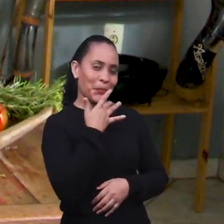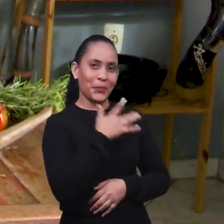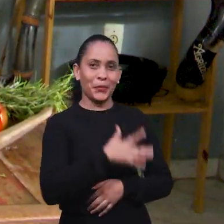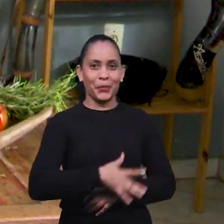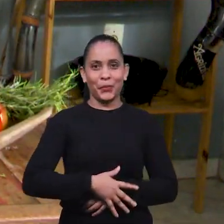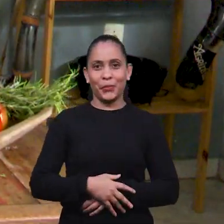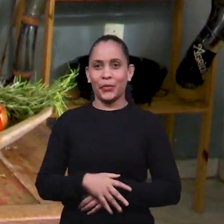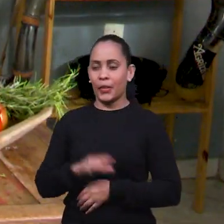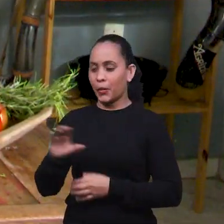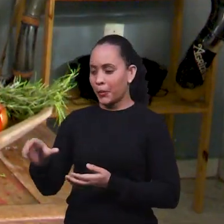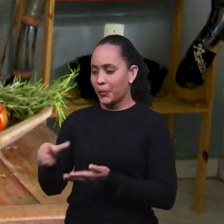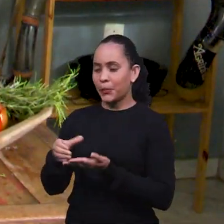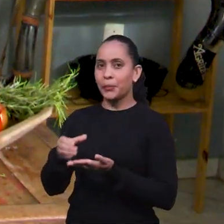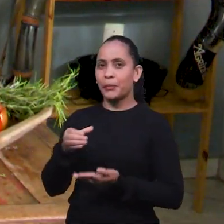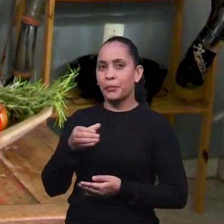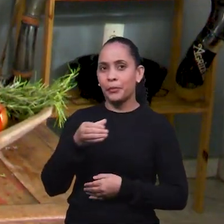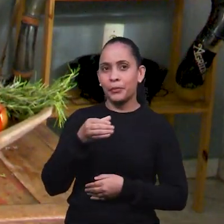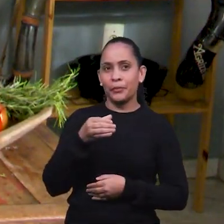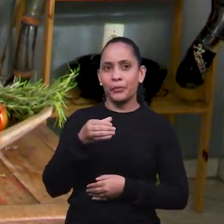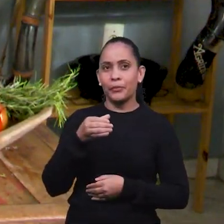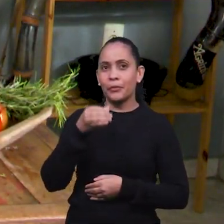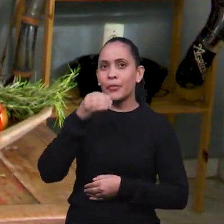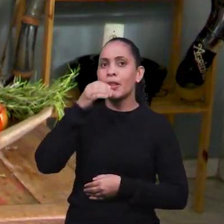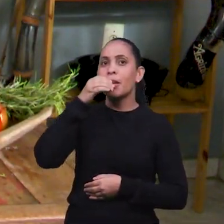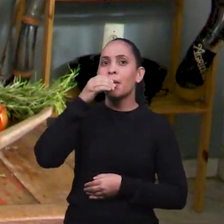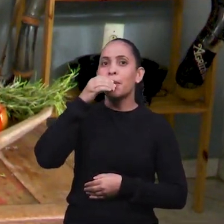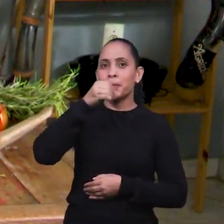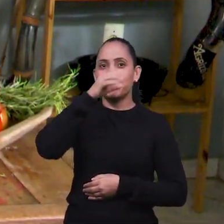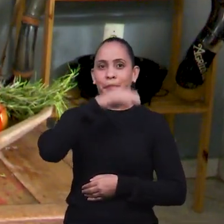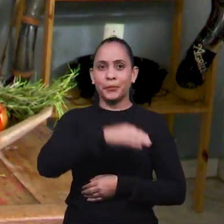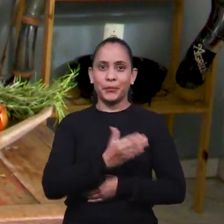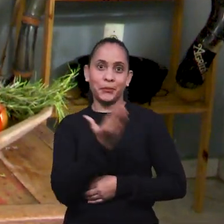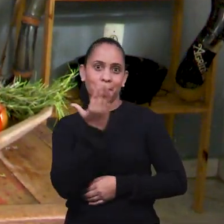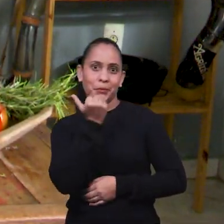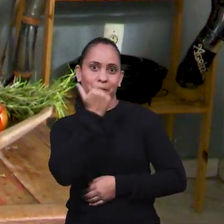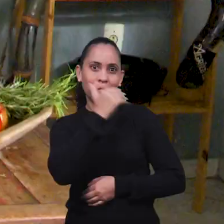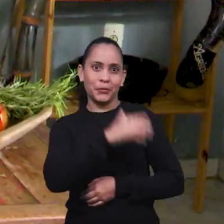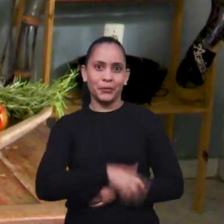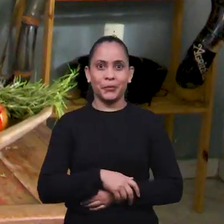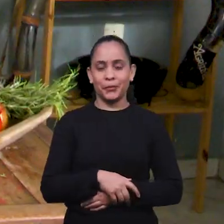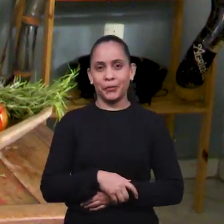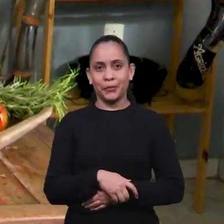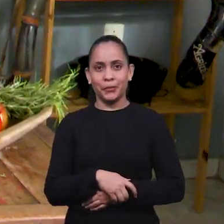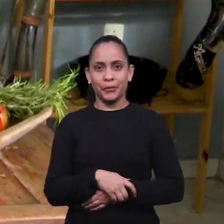Delícia. Vou pegar esse daqui, depois a gente come o outro. E aí?